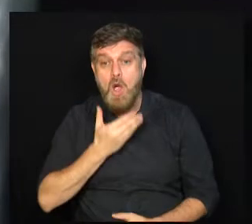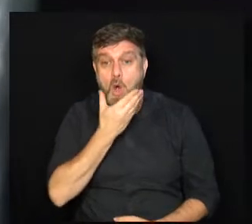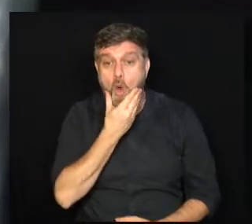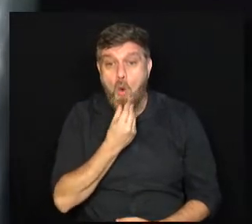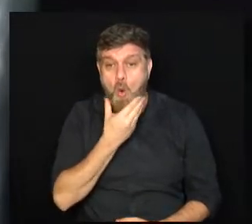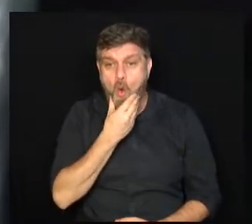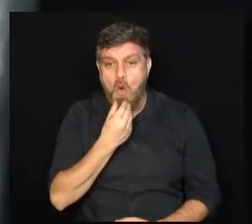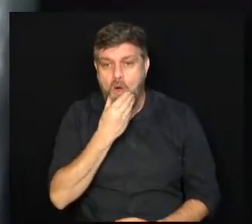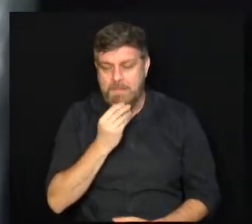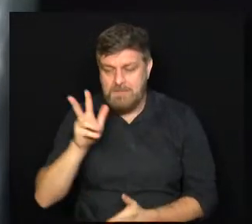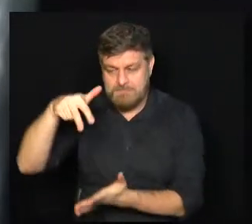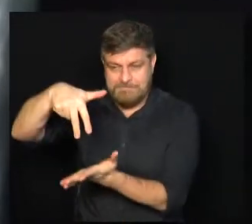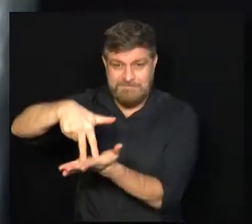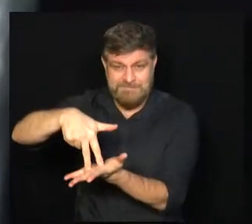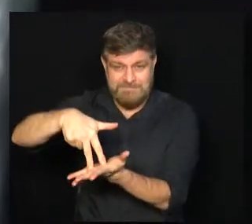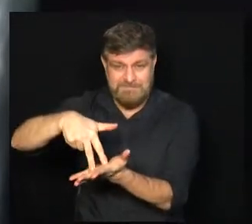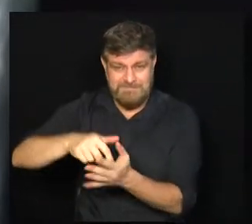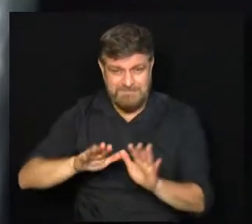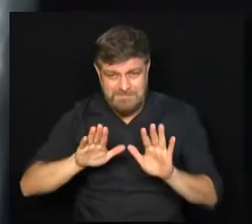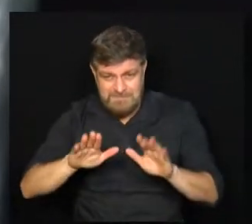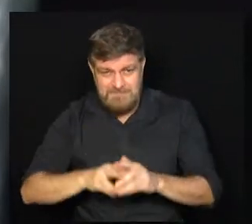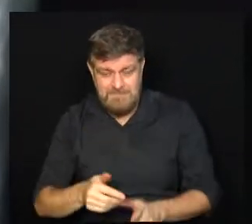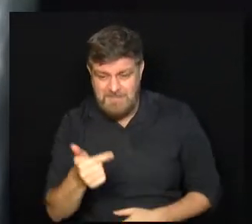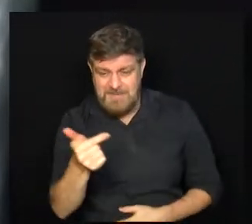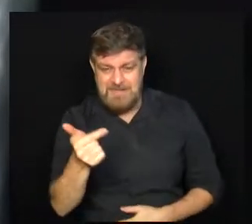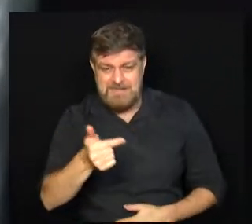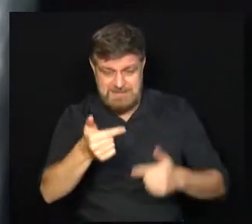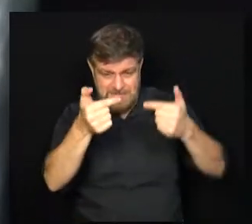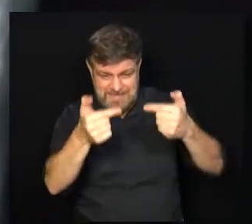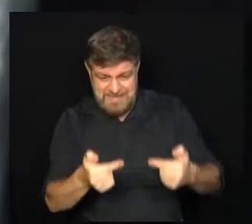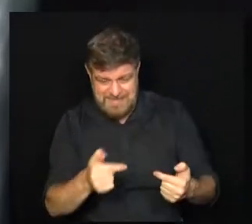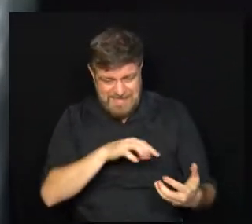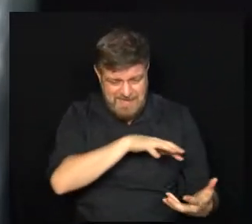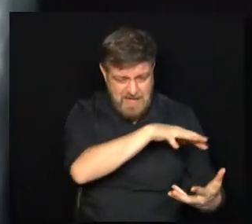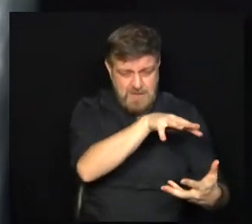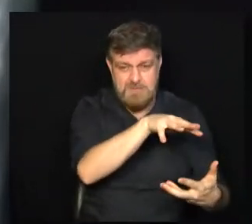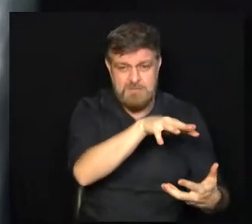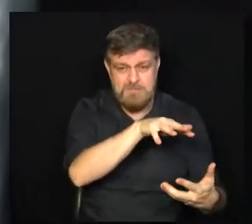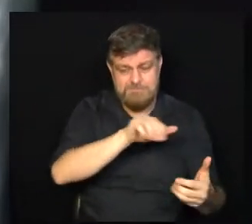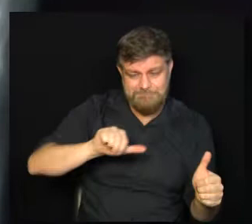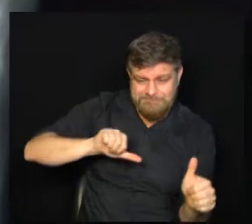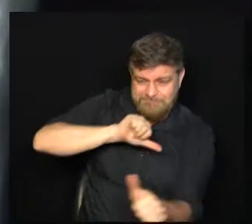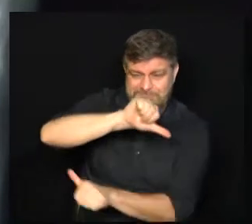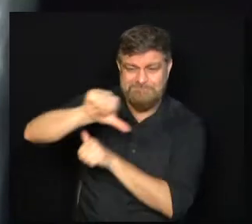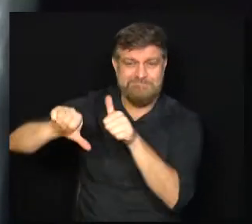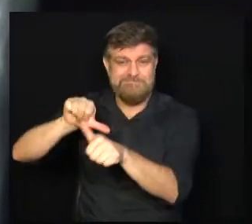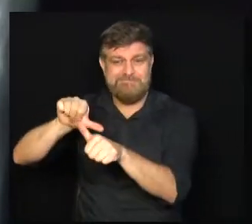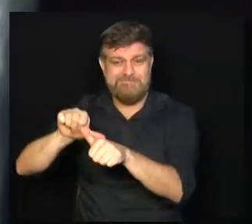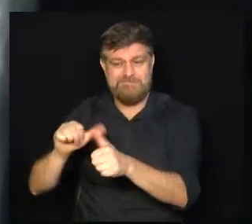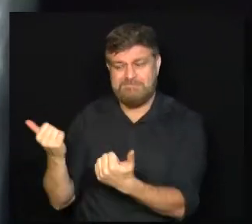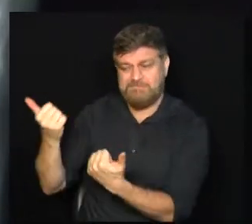masculinos. Só que, no entanto, a Segunda Guerra Mundial mudou este cenário, né, porque